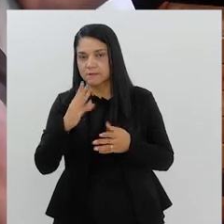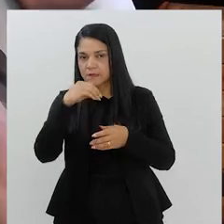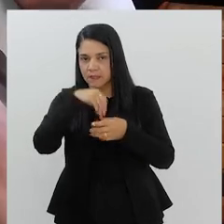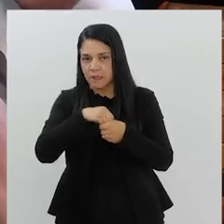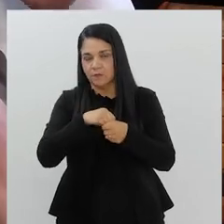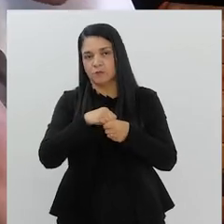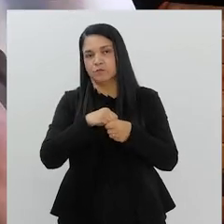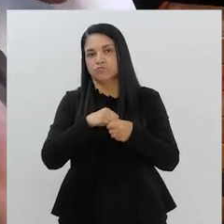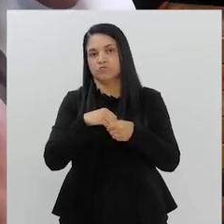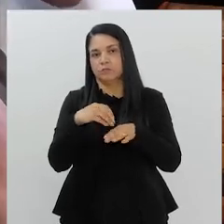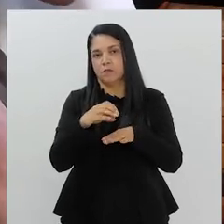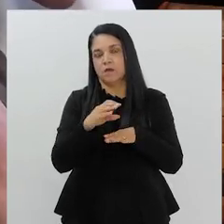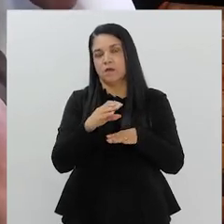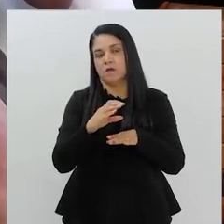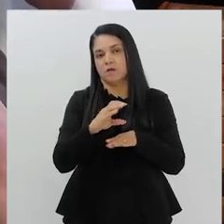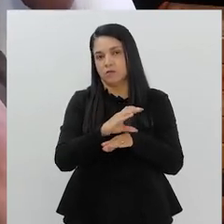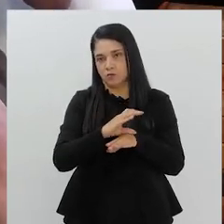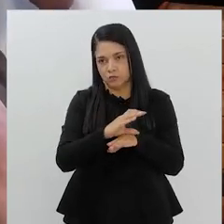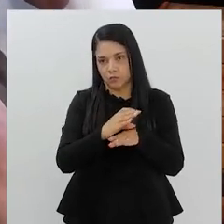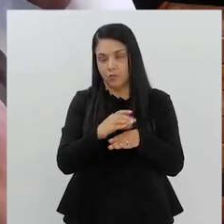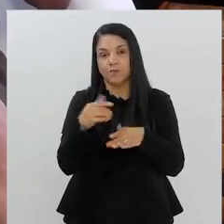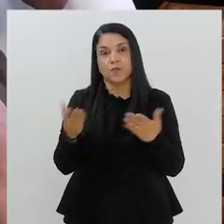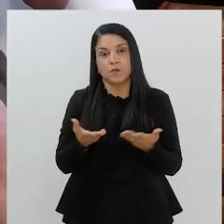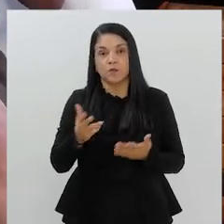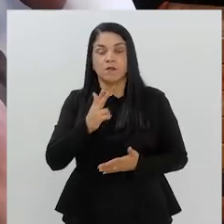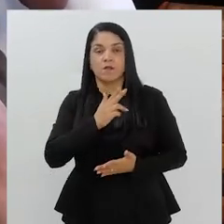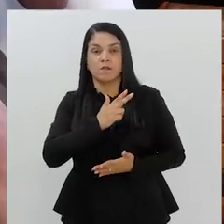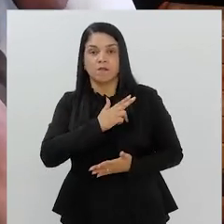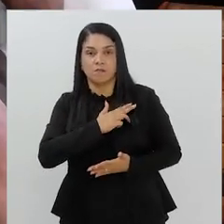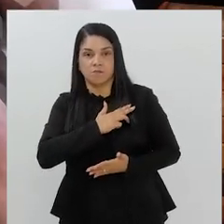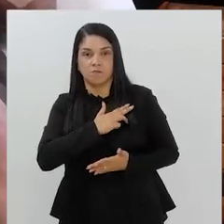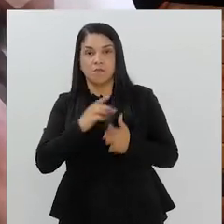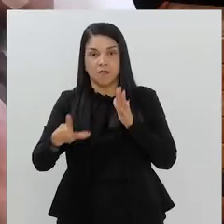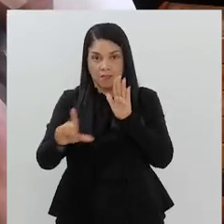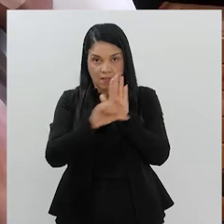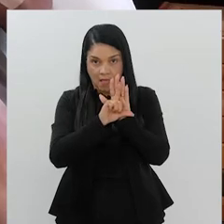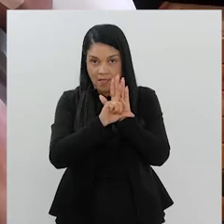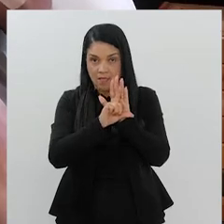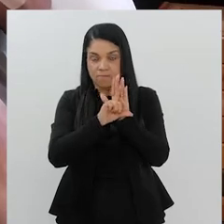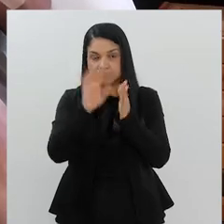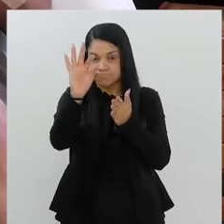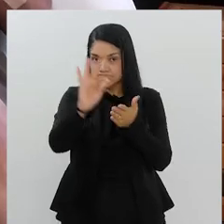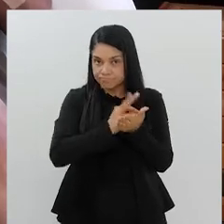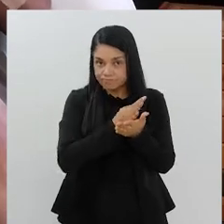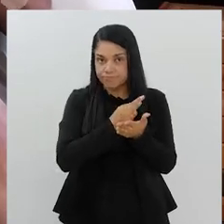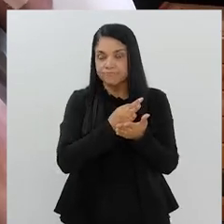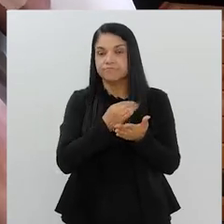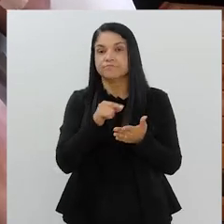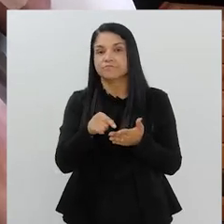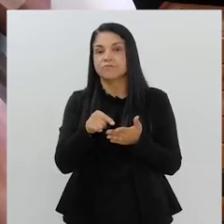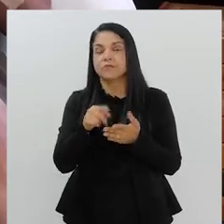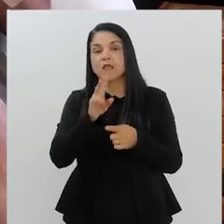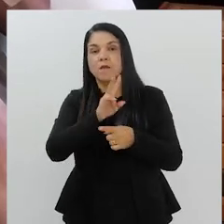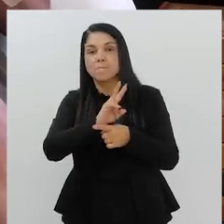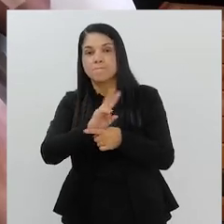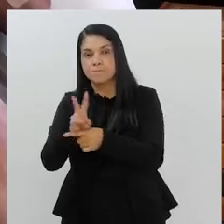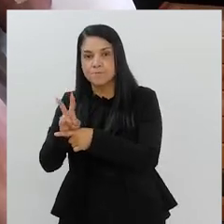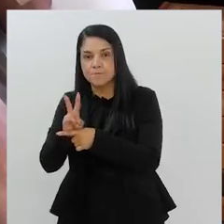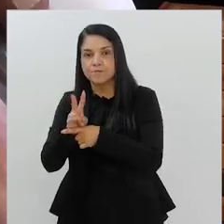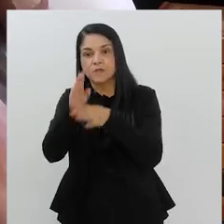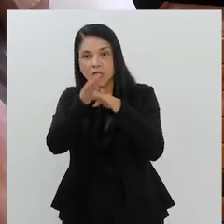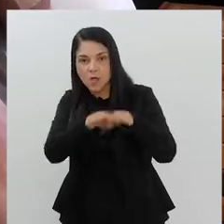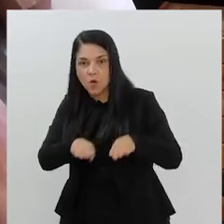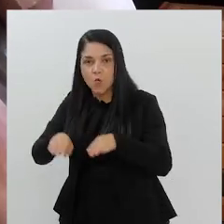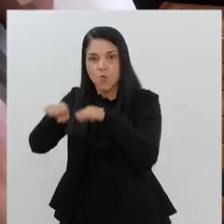Diferentemente da lei que agora o presidente Lula sancionou que é a lei da da de